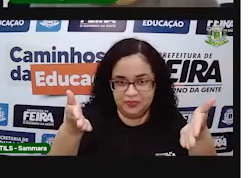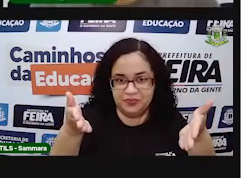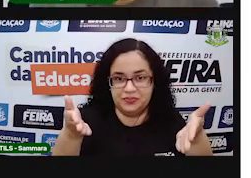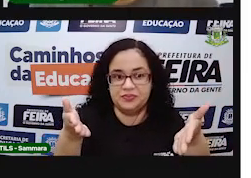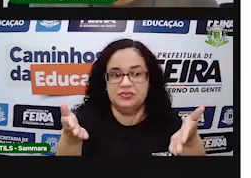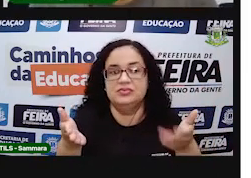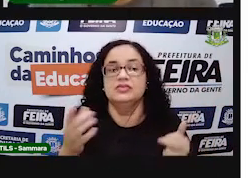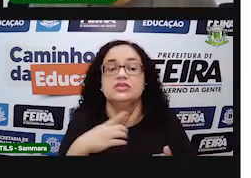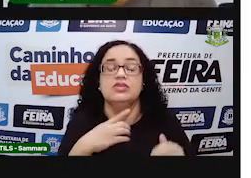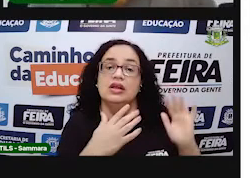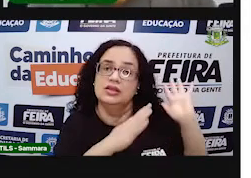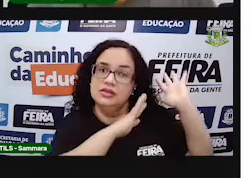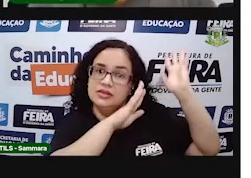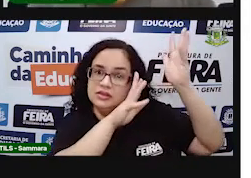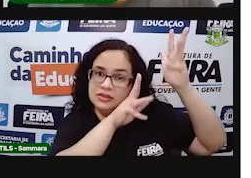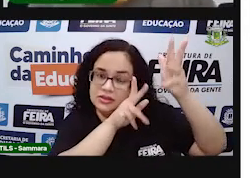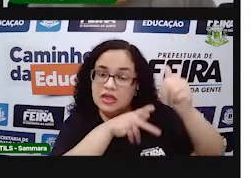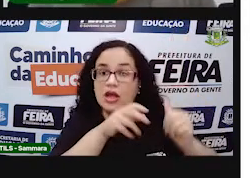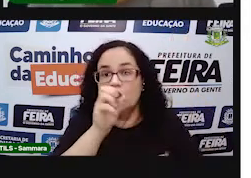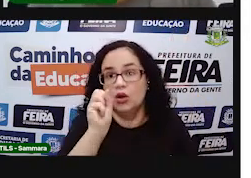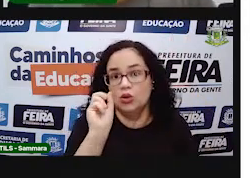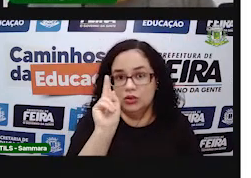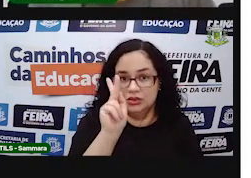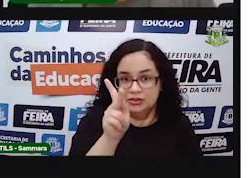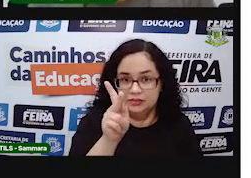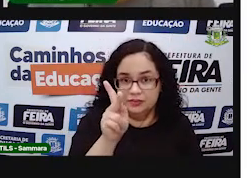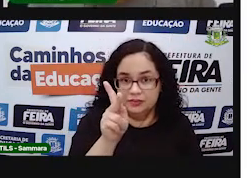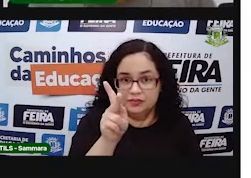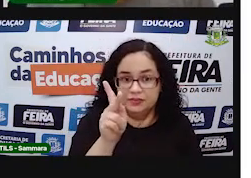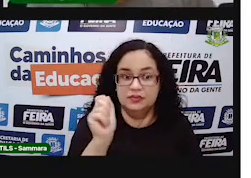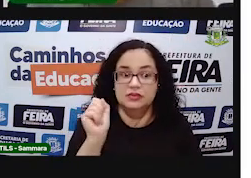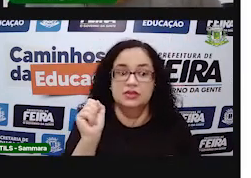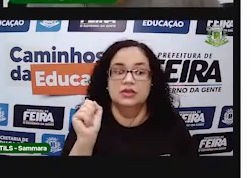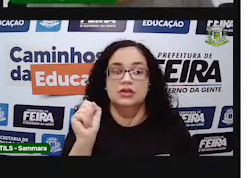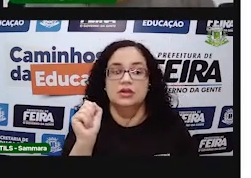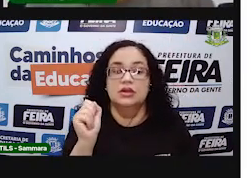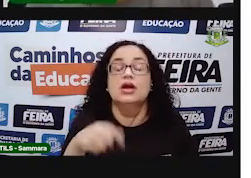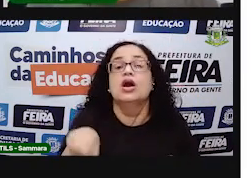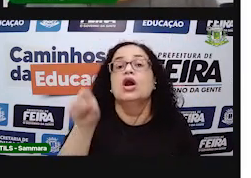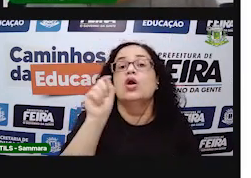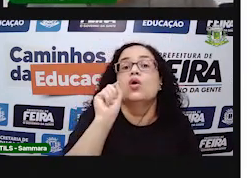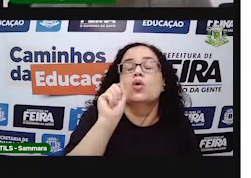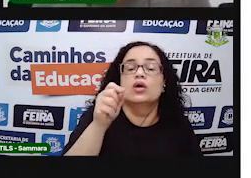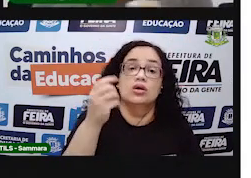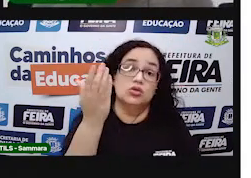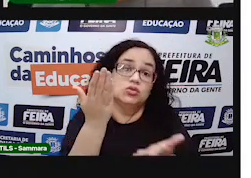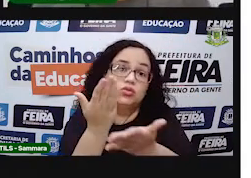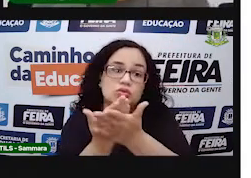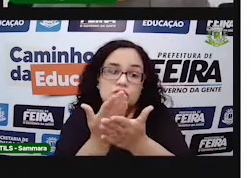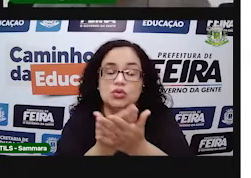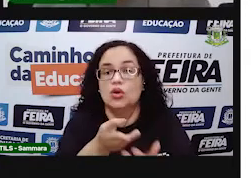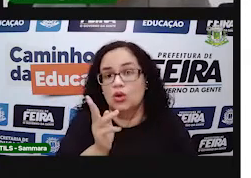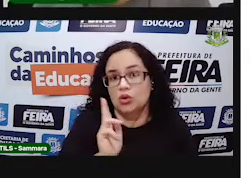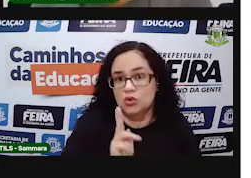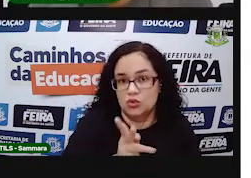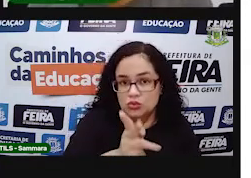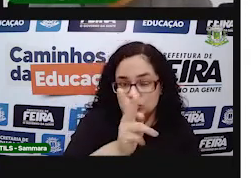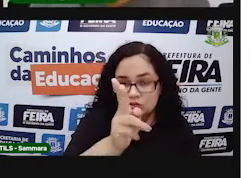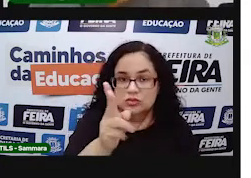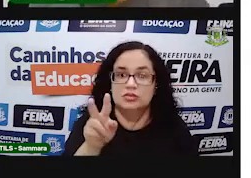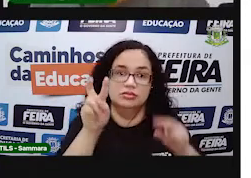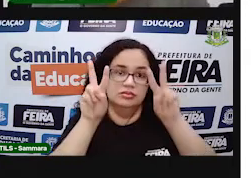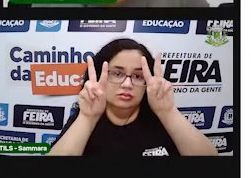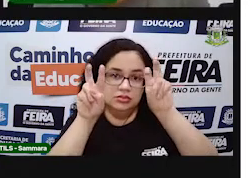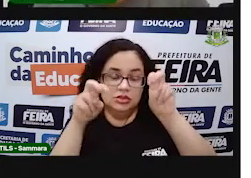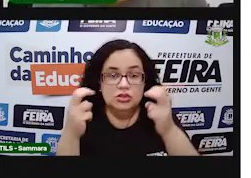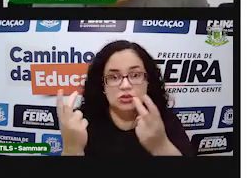agora nós vamos revisar, tá bom? Bom, então o que a gente vai estudar continua sendo